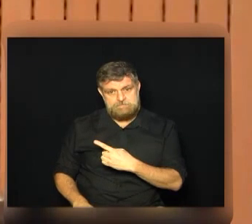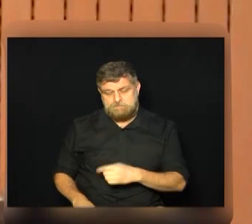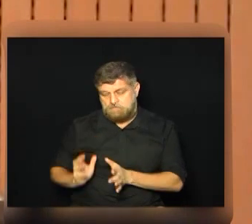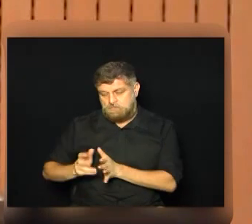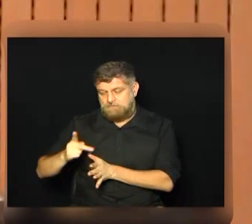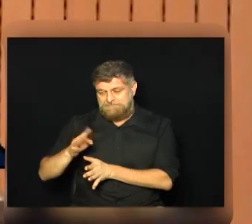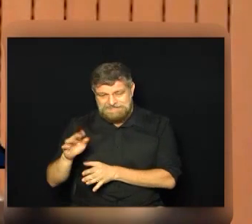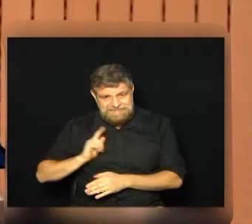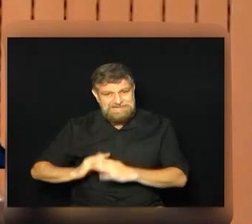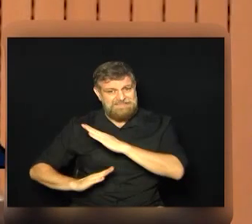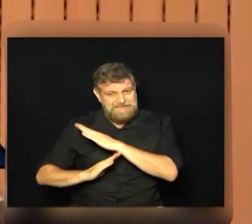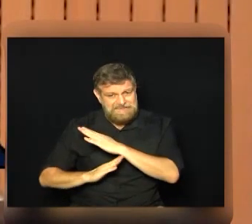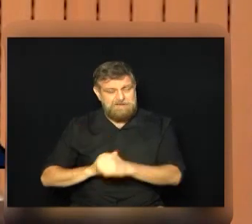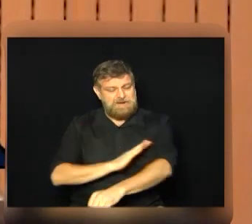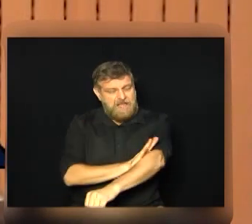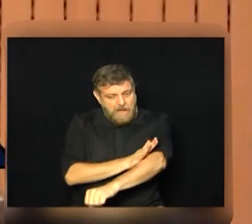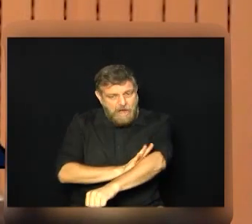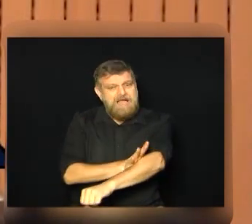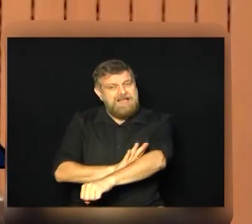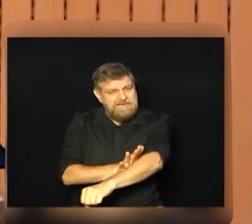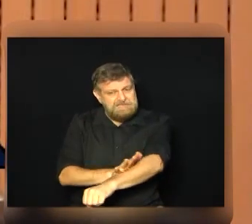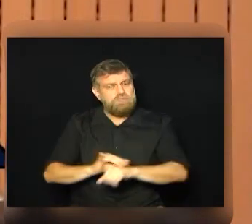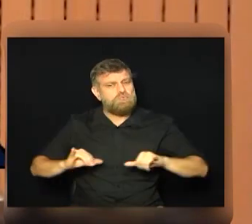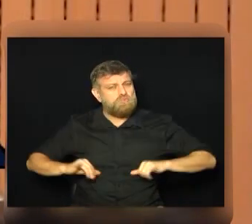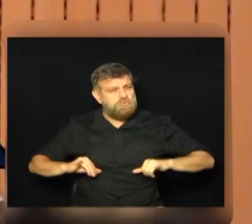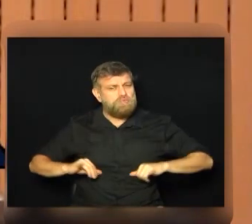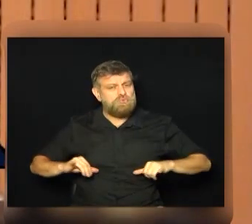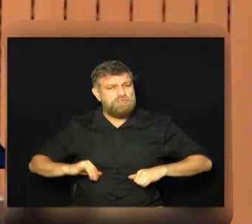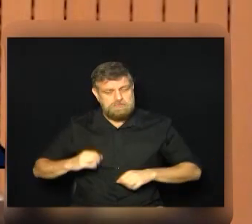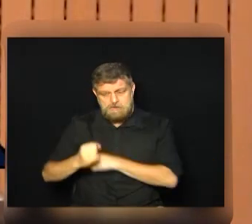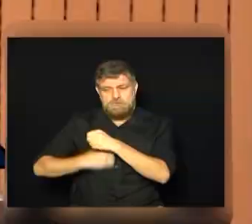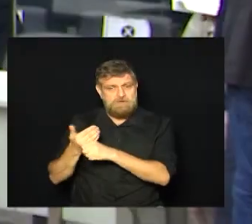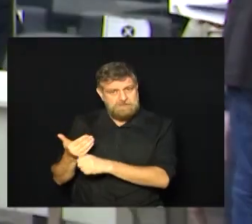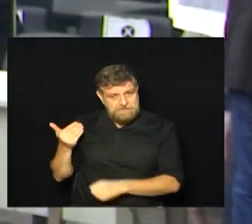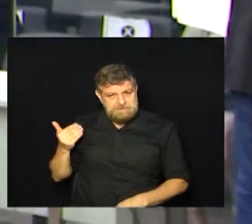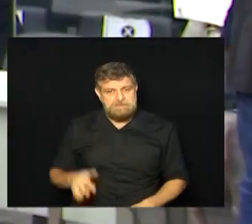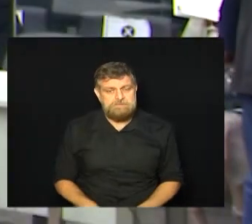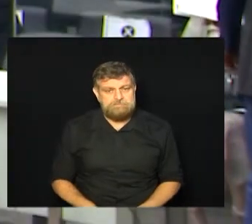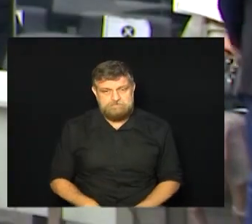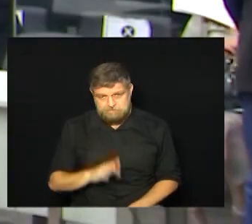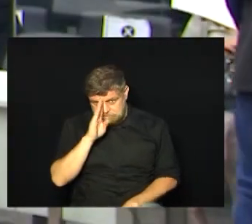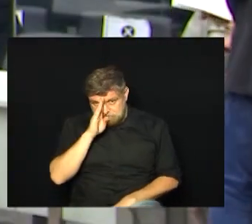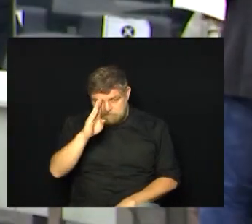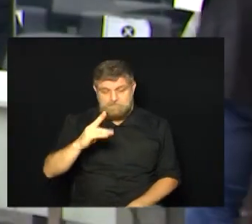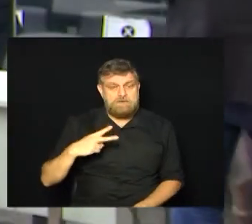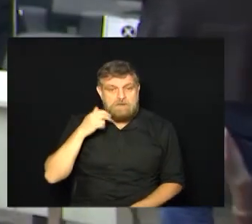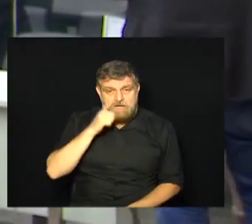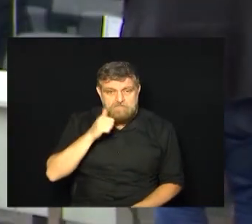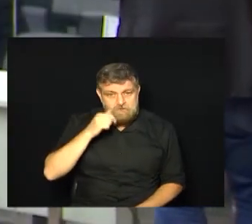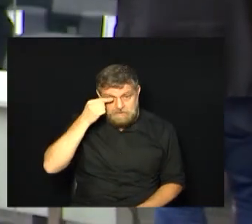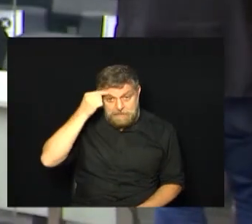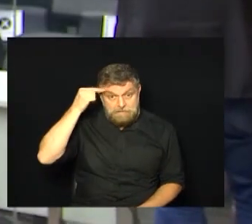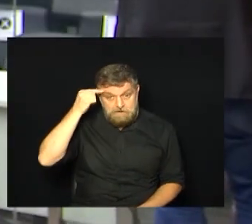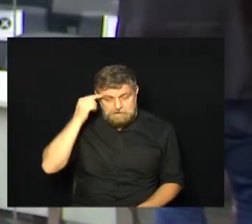que passou por um caso de racismo na Câmara Municipal ainda no ano passado. Principalmente a vereadora Paola